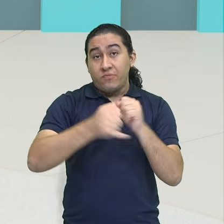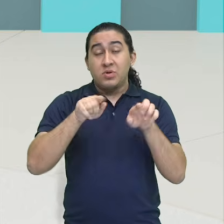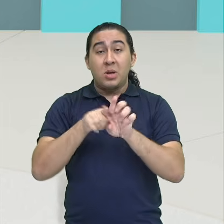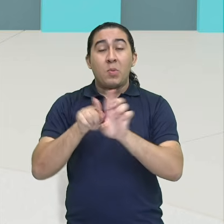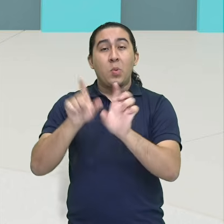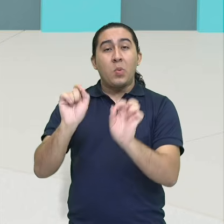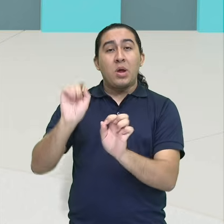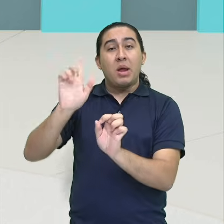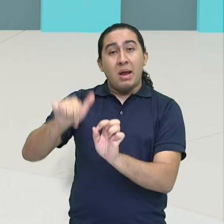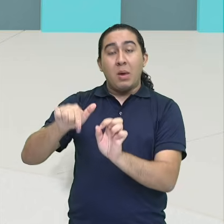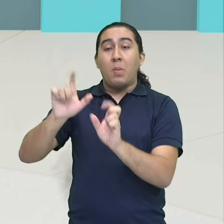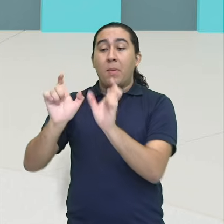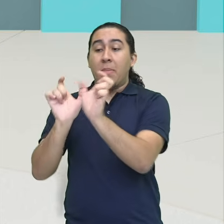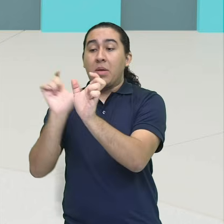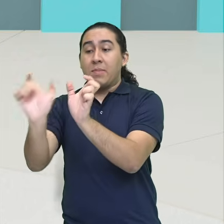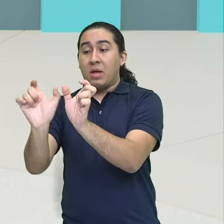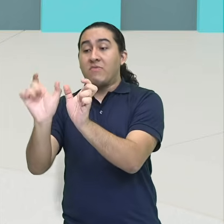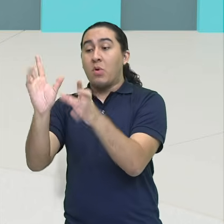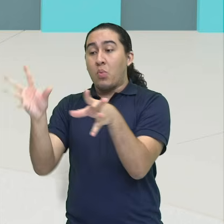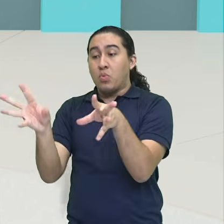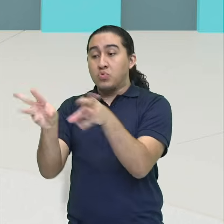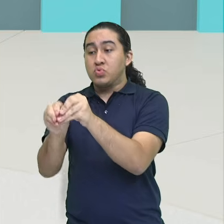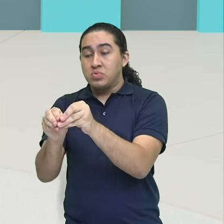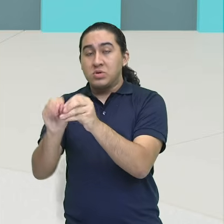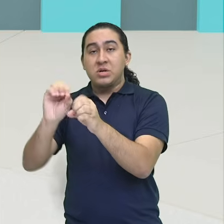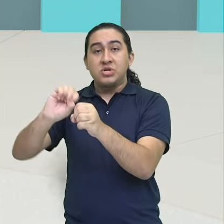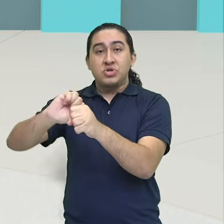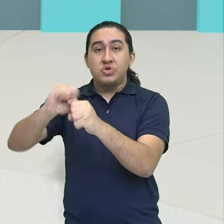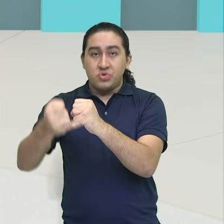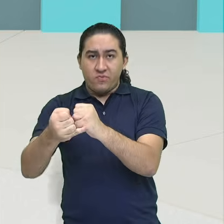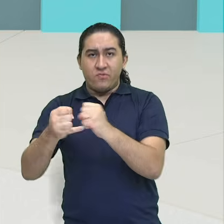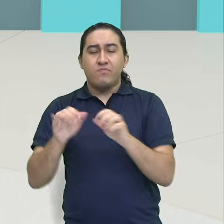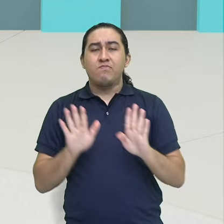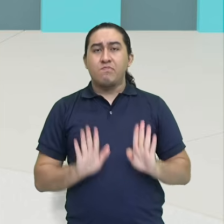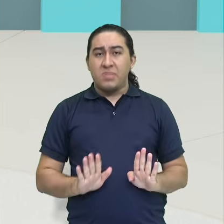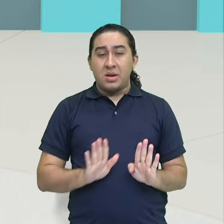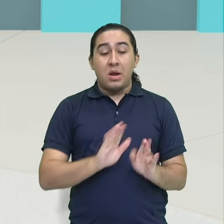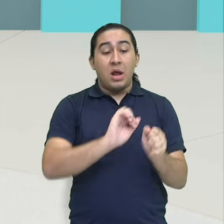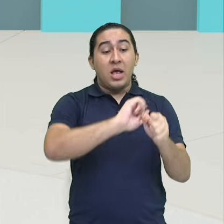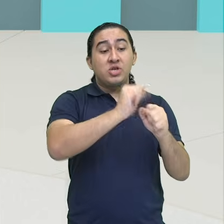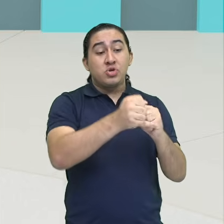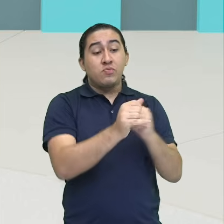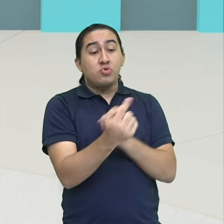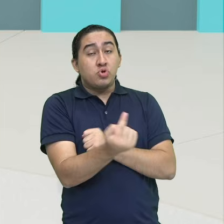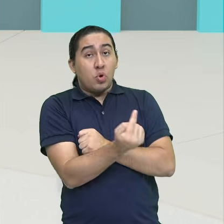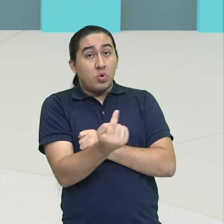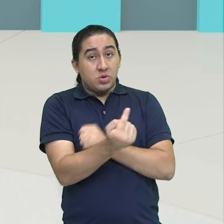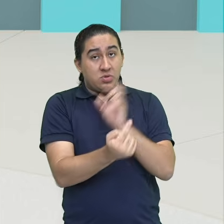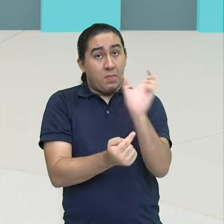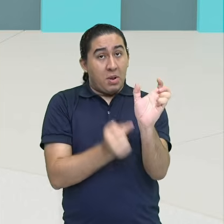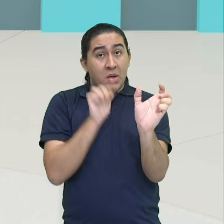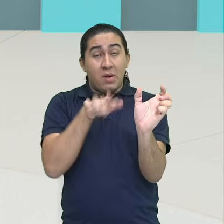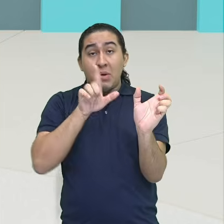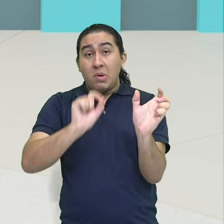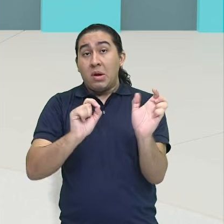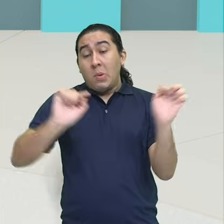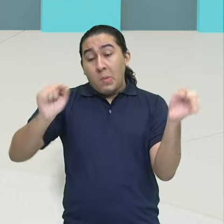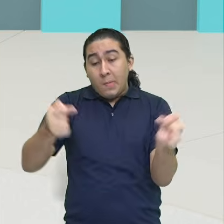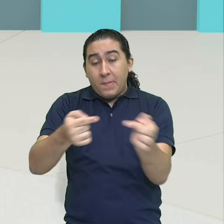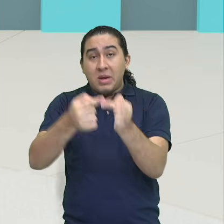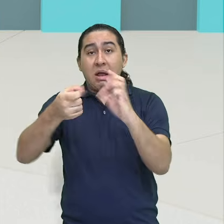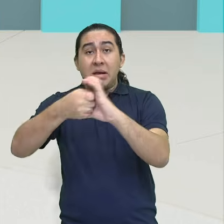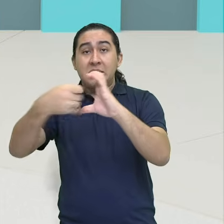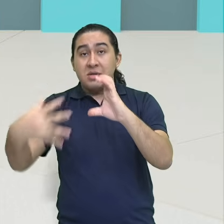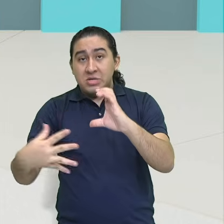uma locução adjetiva. Então, o que é um adjetivo? É aquilo que dá qualidade, característica